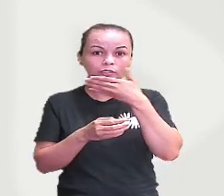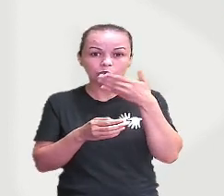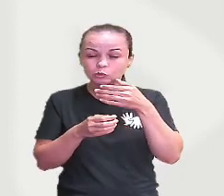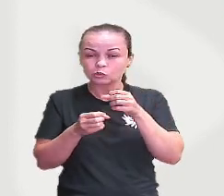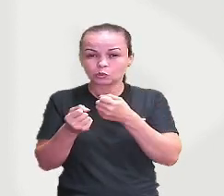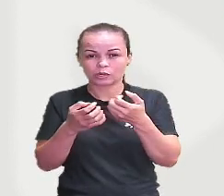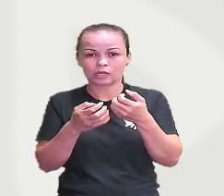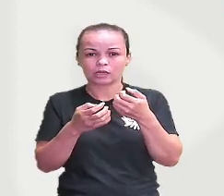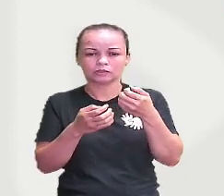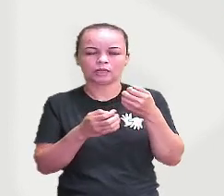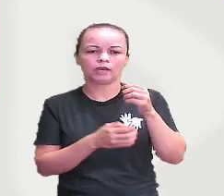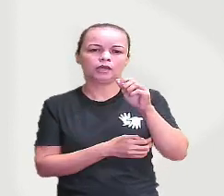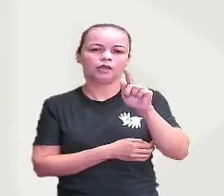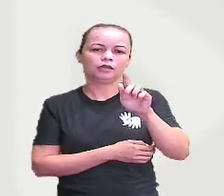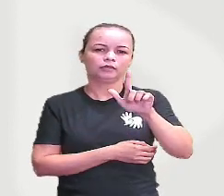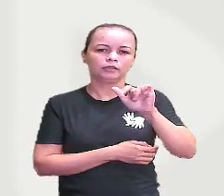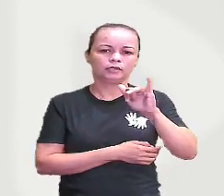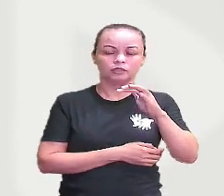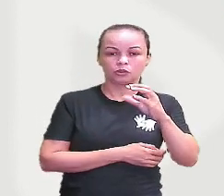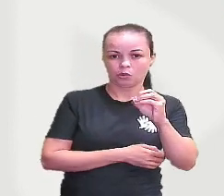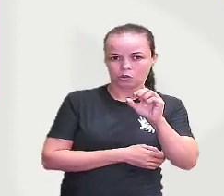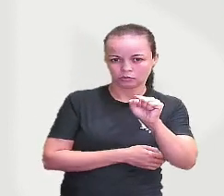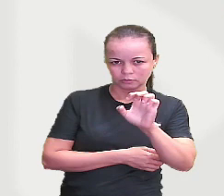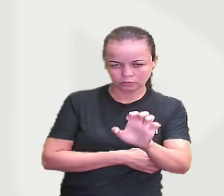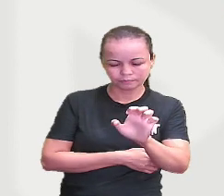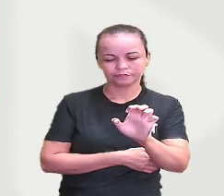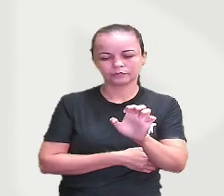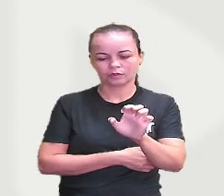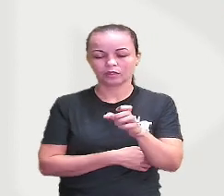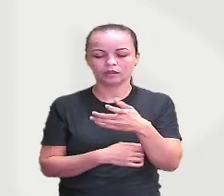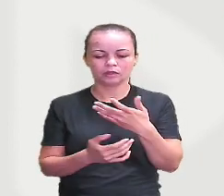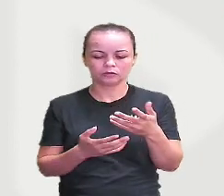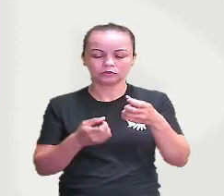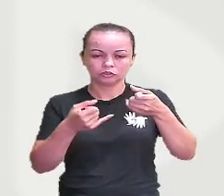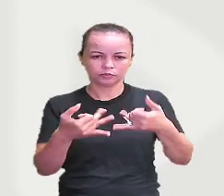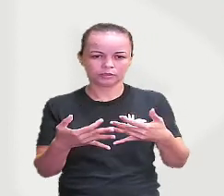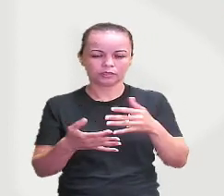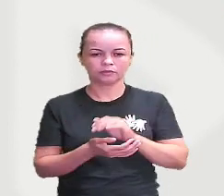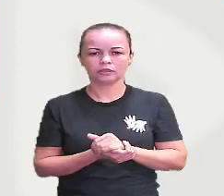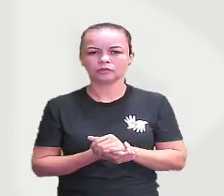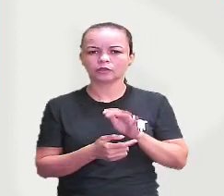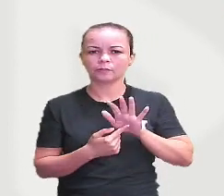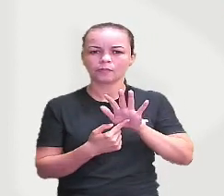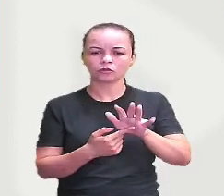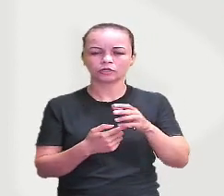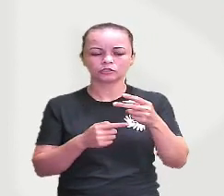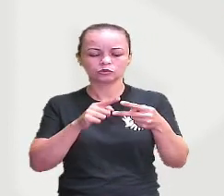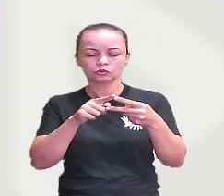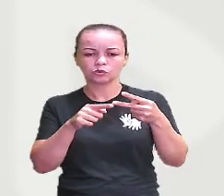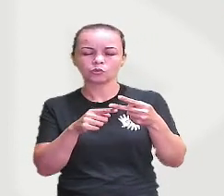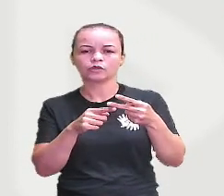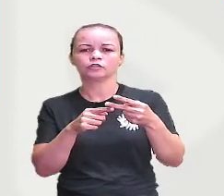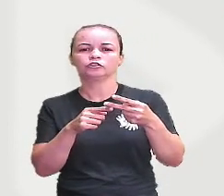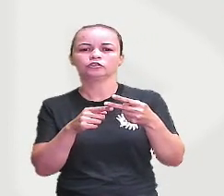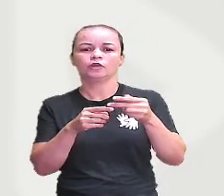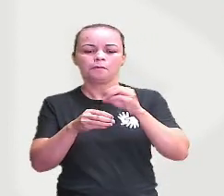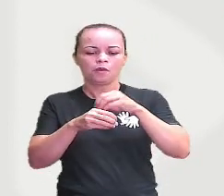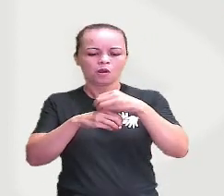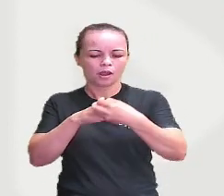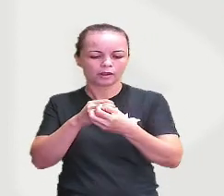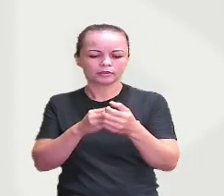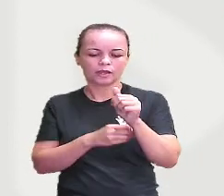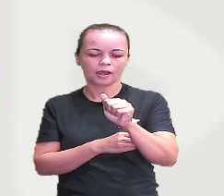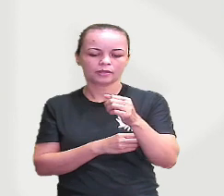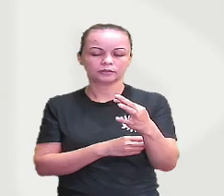quebra da glicose, tá? Como a gente falou. Para produzir o que, gente? 2 moléculas de ATP. Claro que também vai